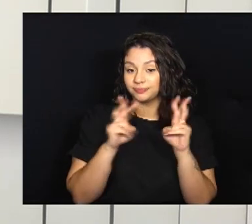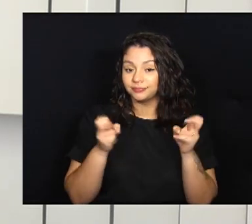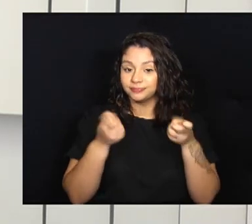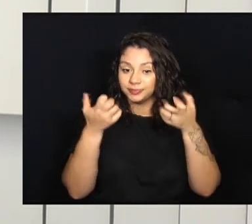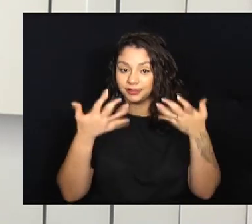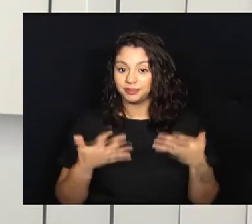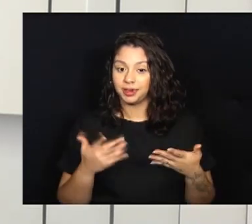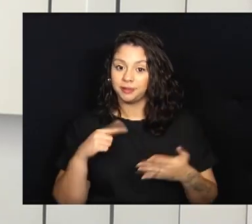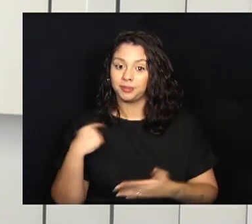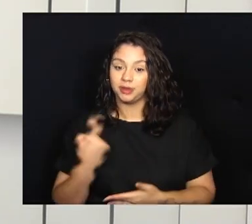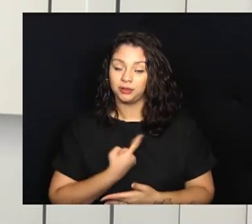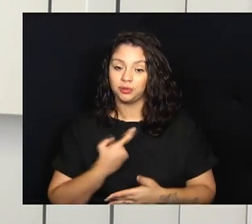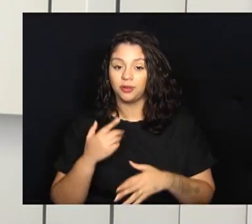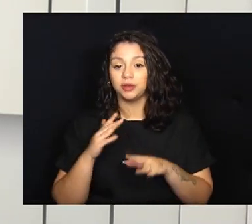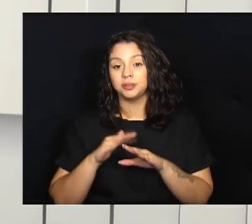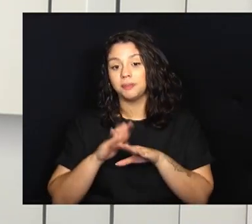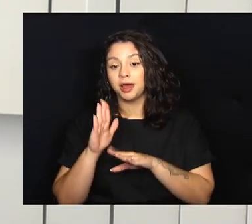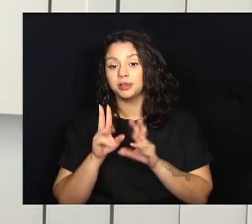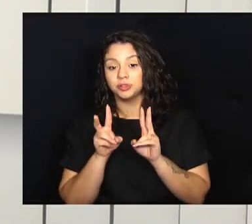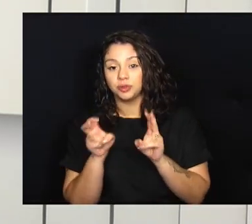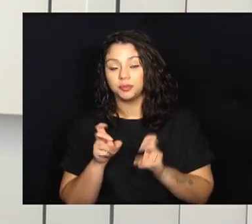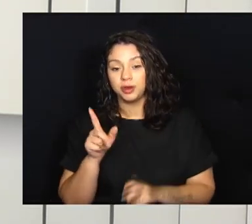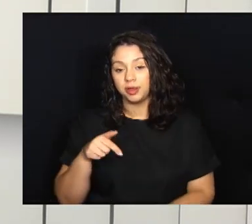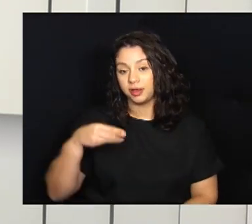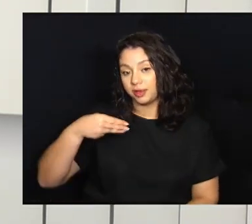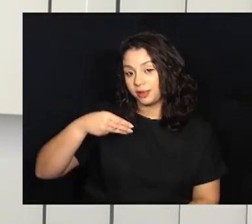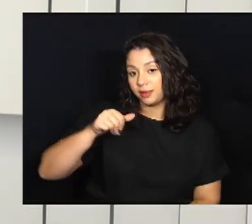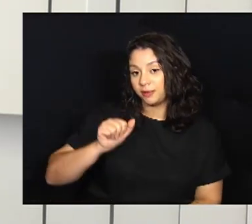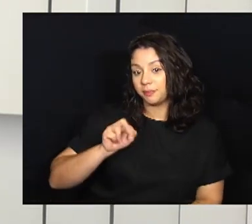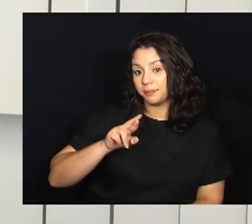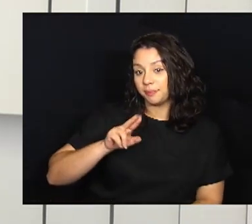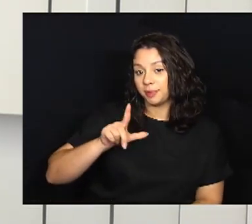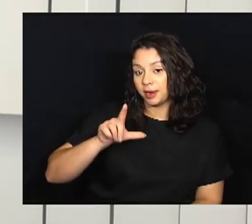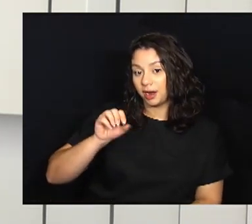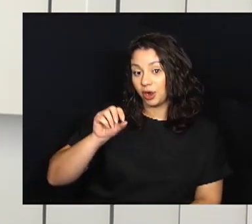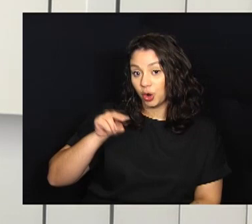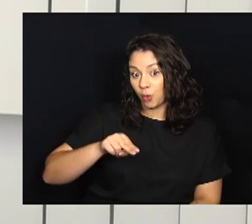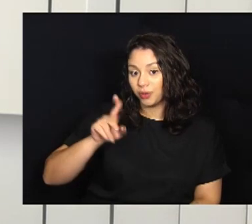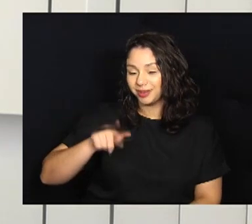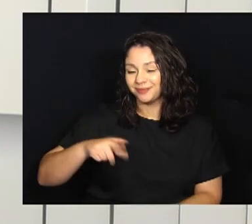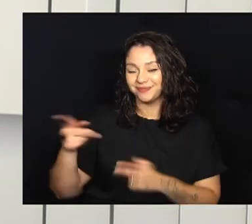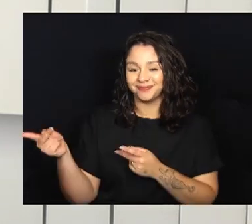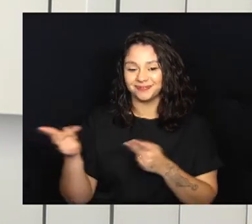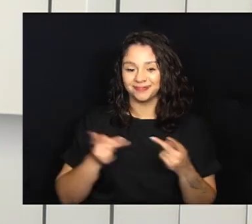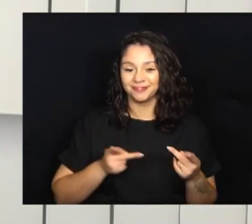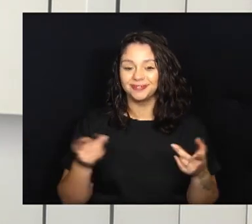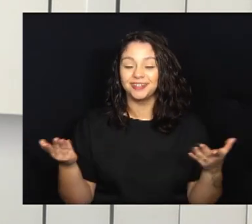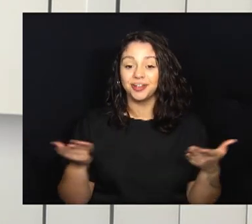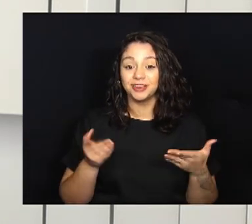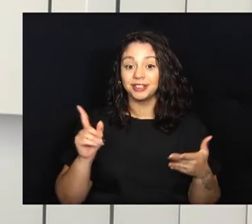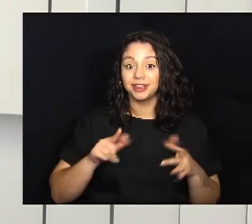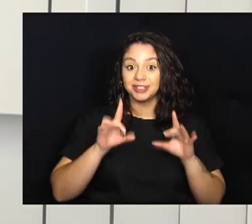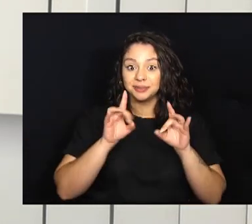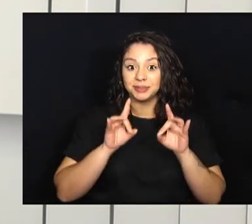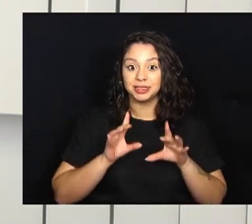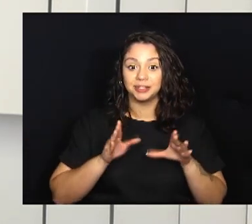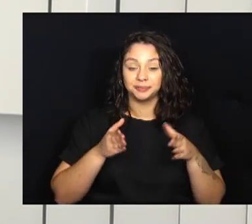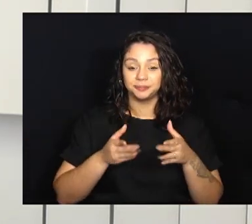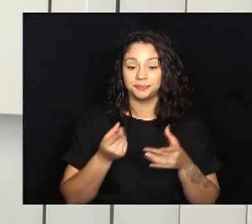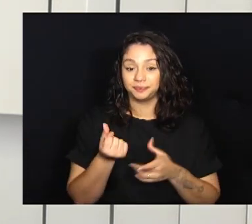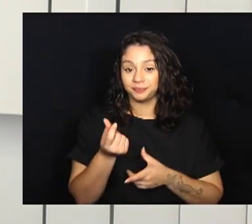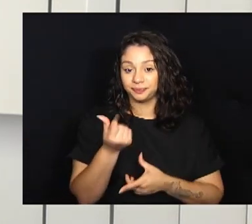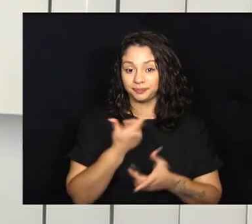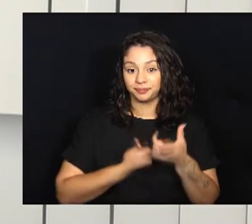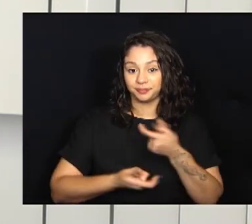para a gente um pouco melhor é o Marlon Glaciano, que é o nosso convidado de hoje, que ele é especialista em